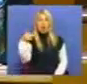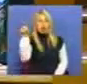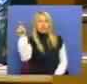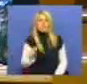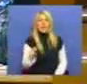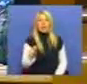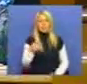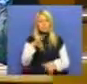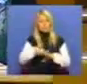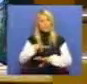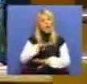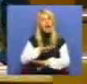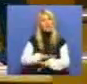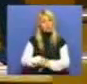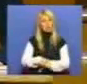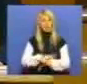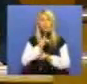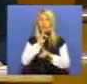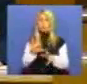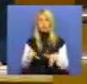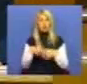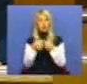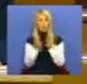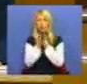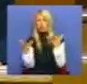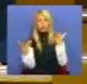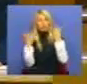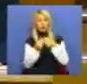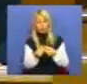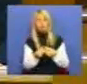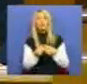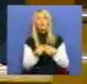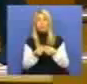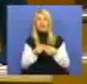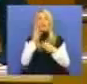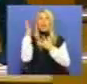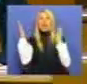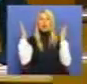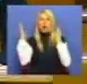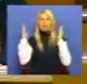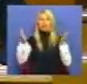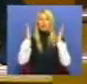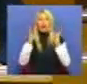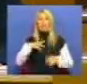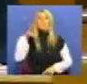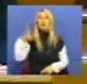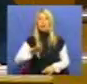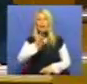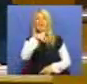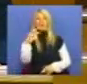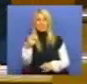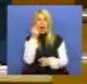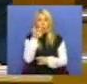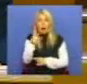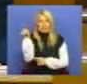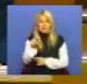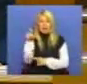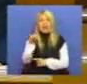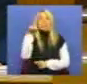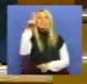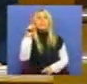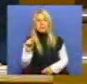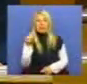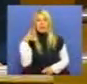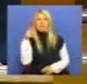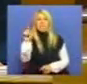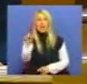A administração, por todo e por junto, vai custar às Estradas de Portugal S.A. quase 60 mil euros por mês em